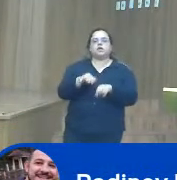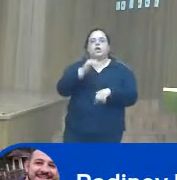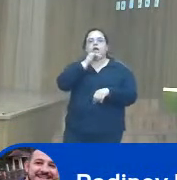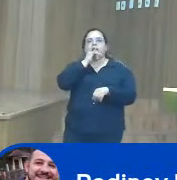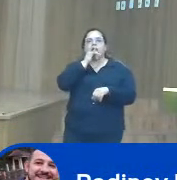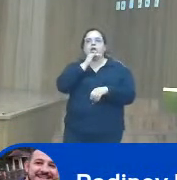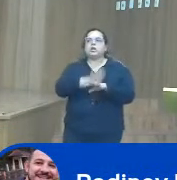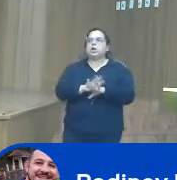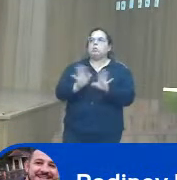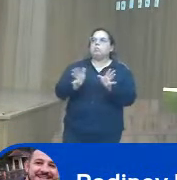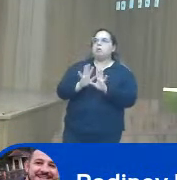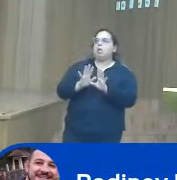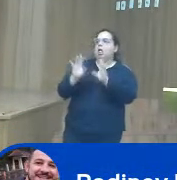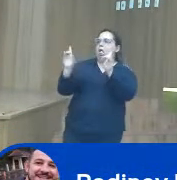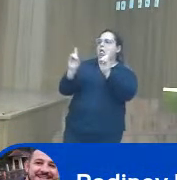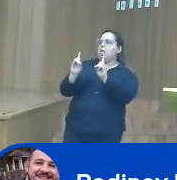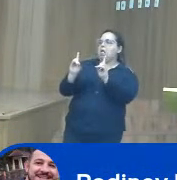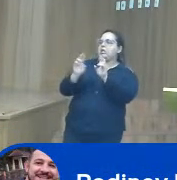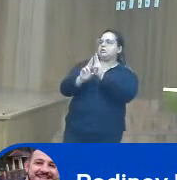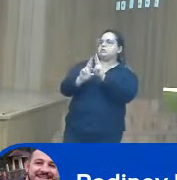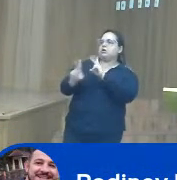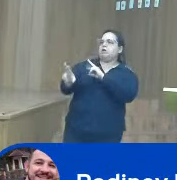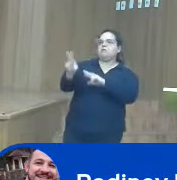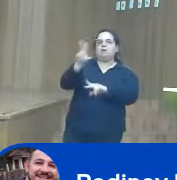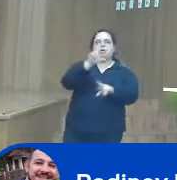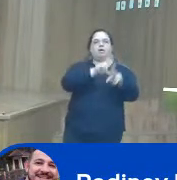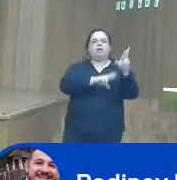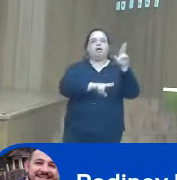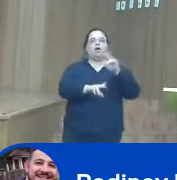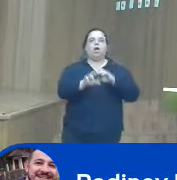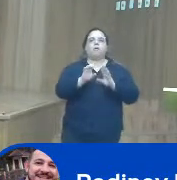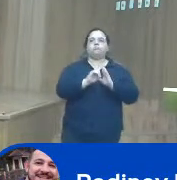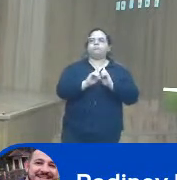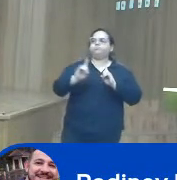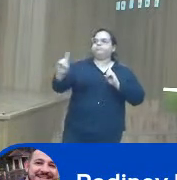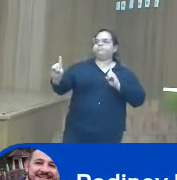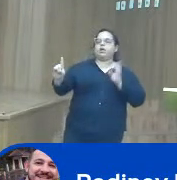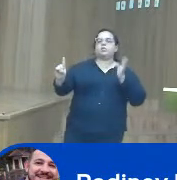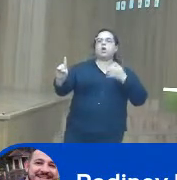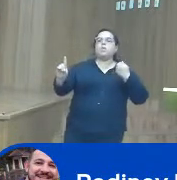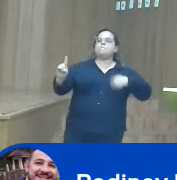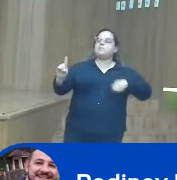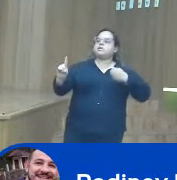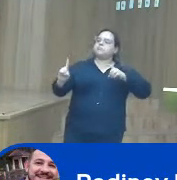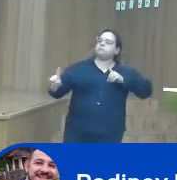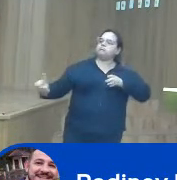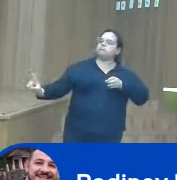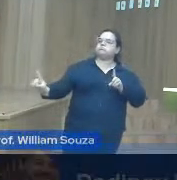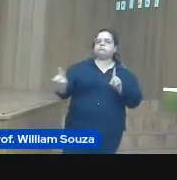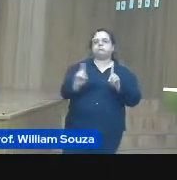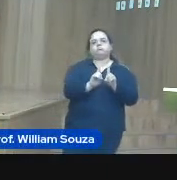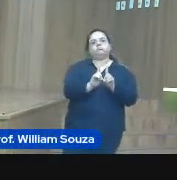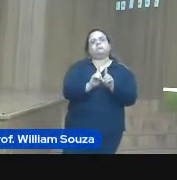que nos afastam. Elas têm que nos aproximar. As diferenças são vínculos.